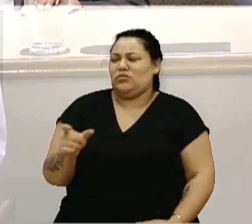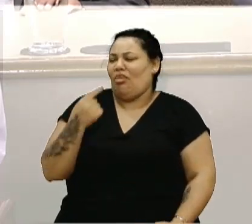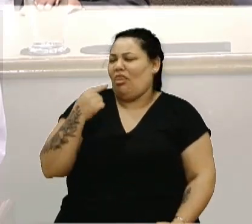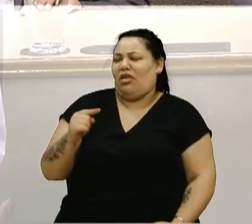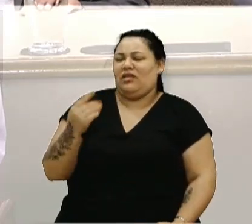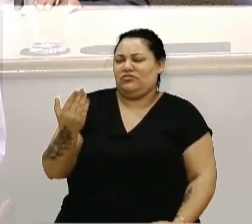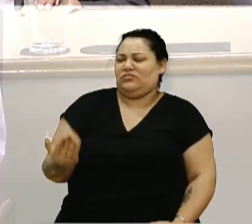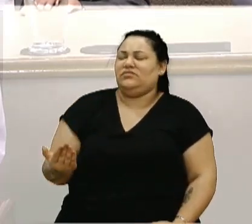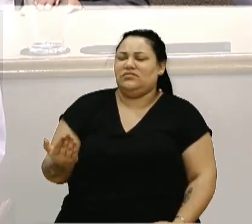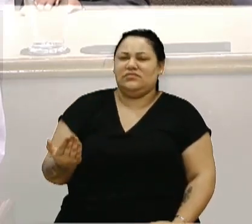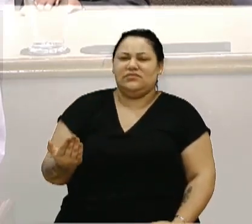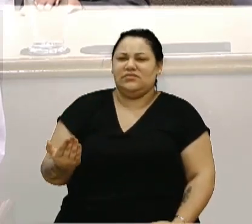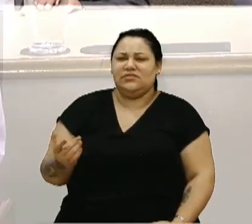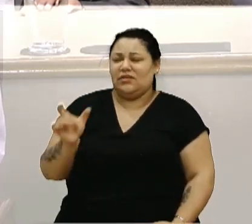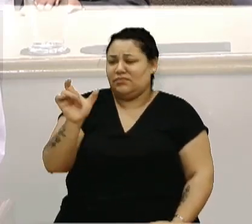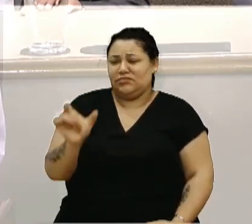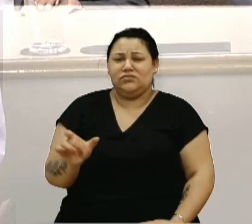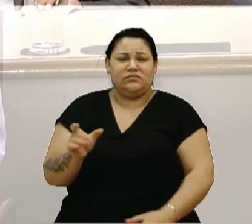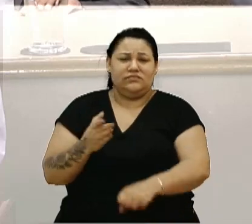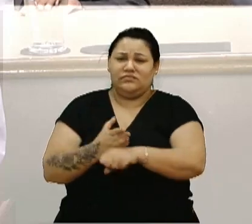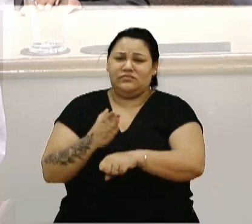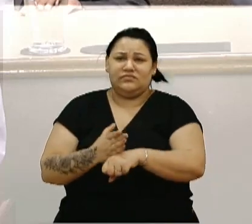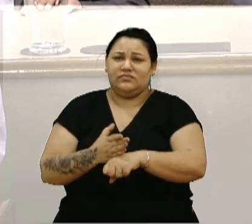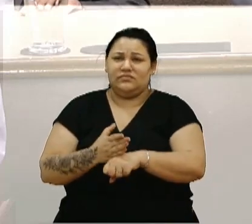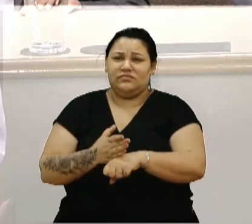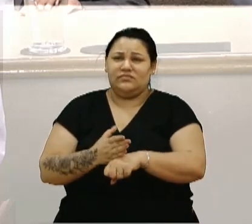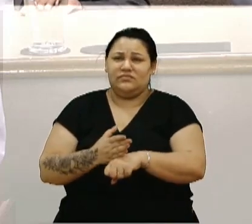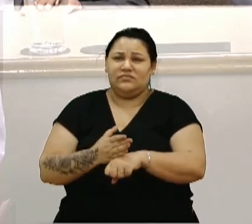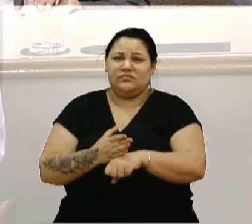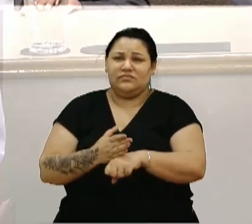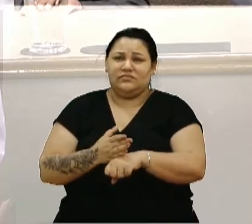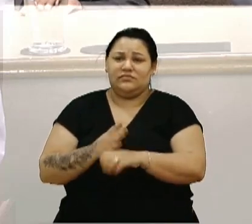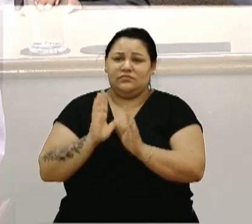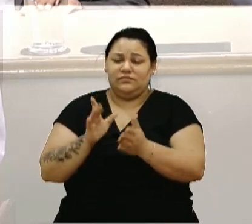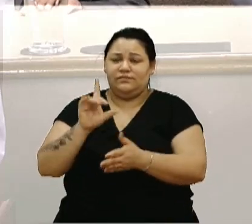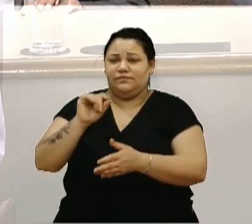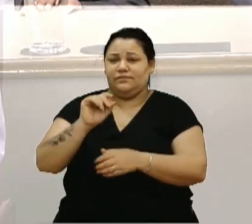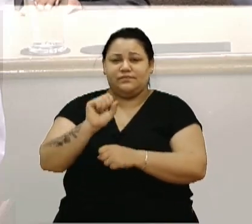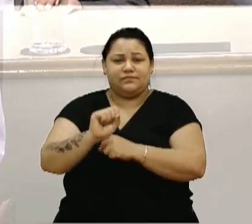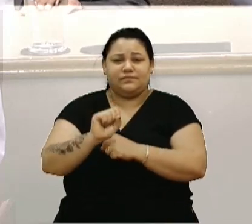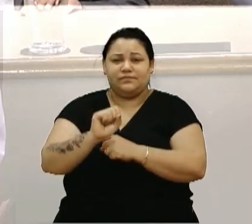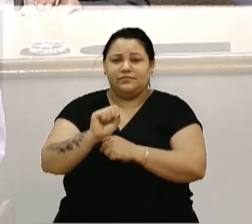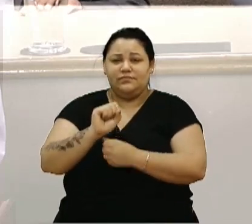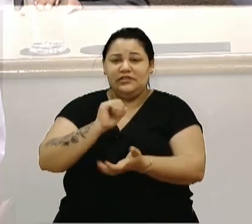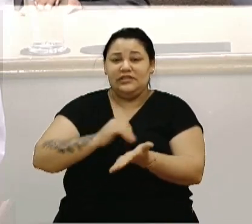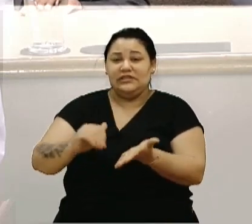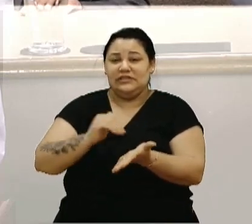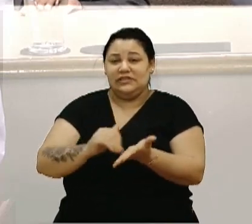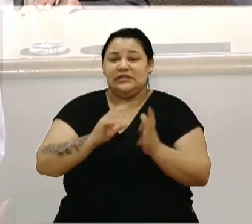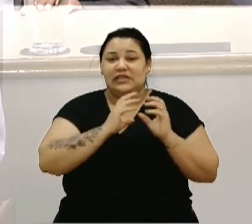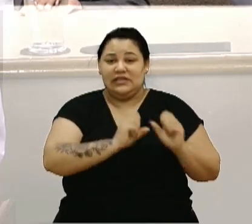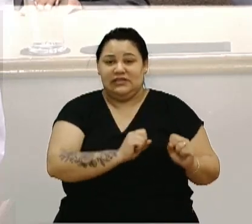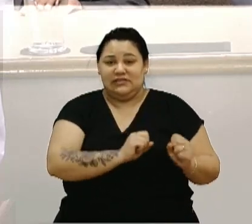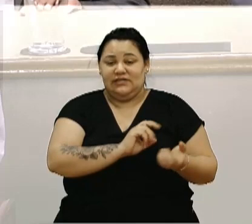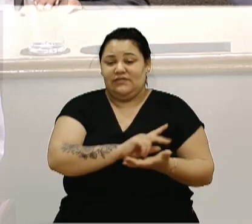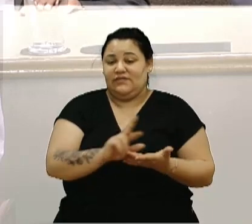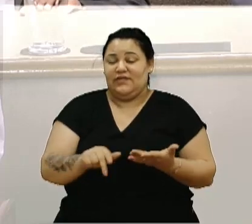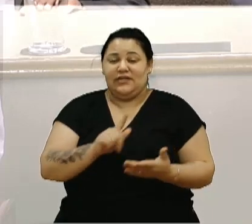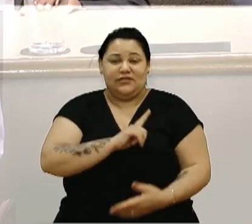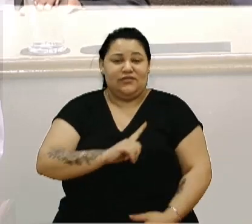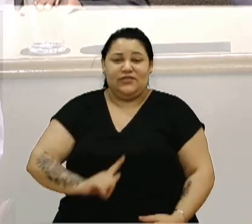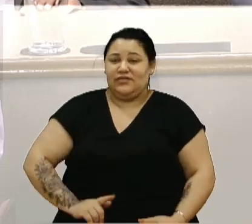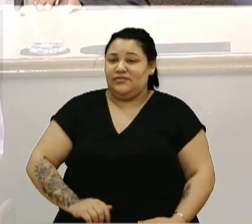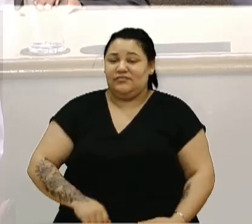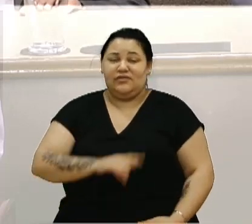e essa pessoa ela participou de 10 secretarias em vários governos, governo